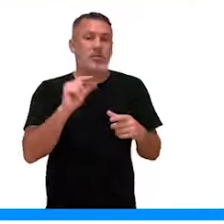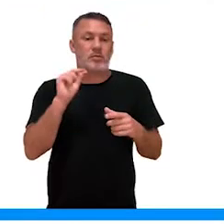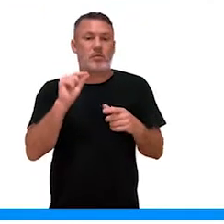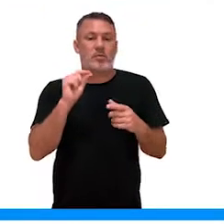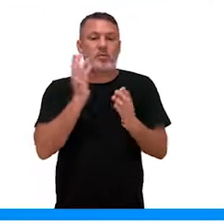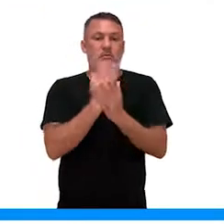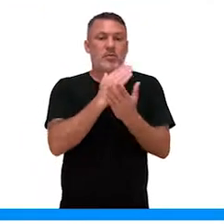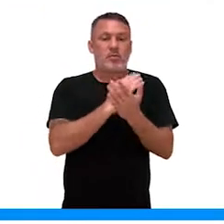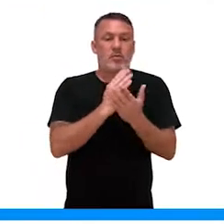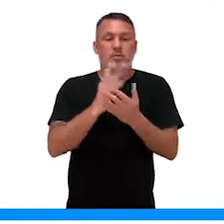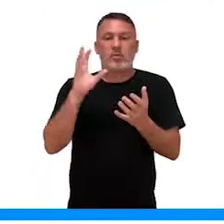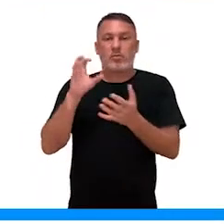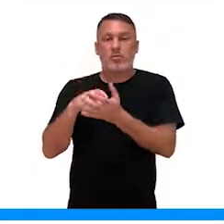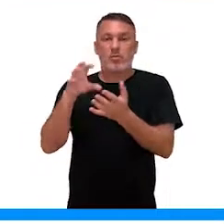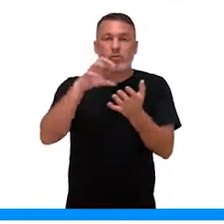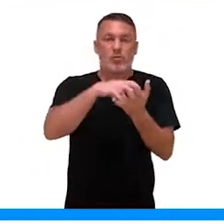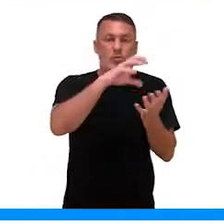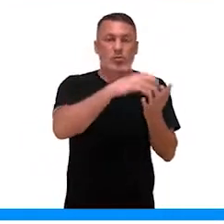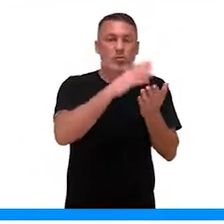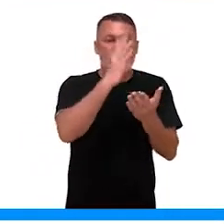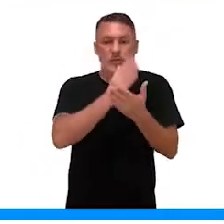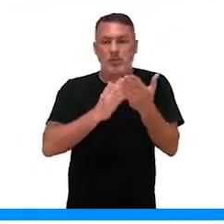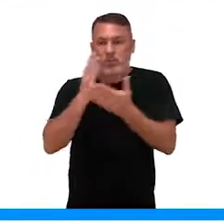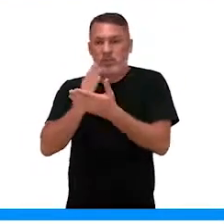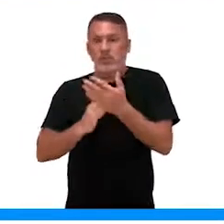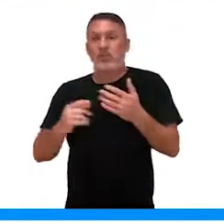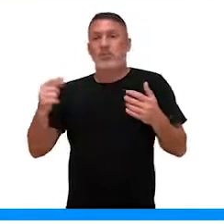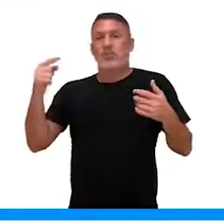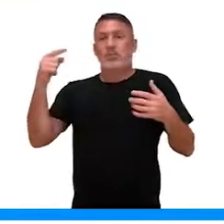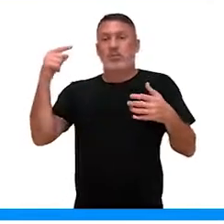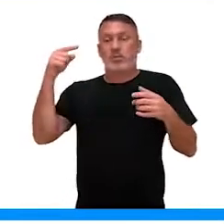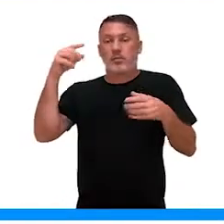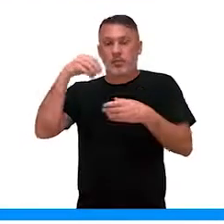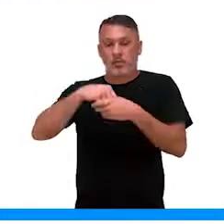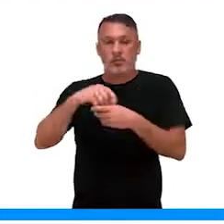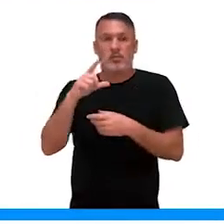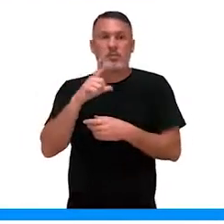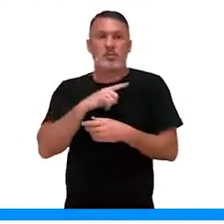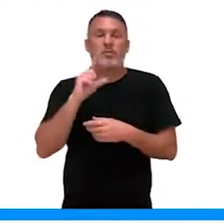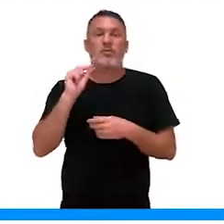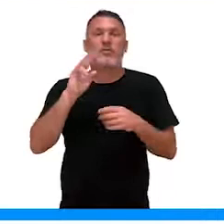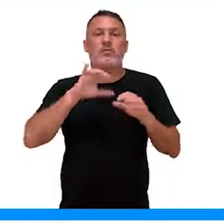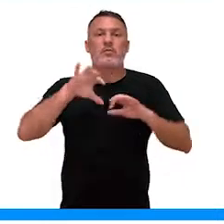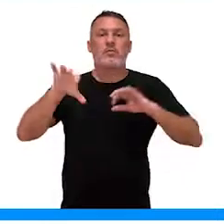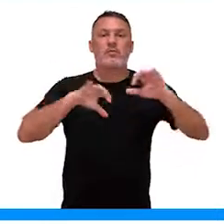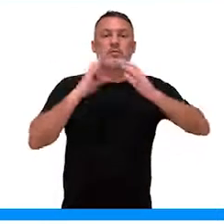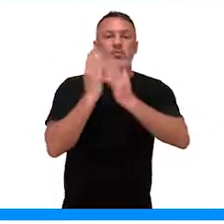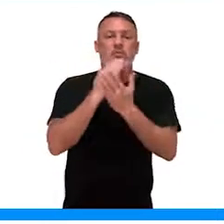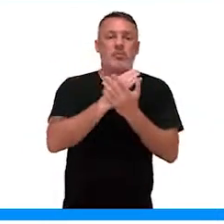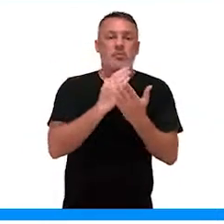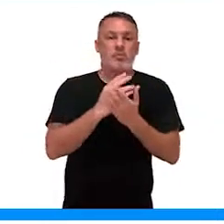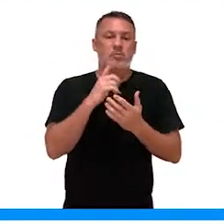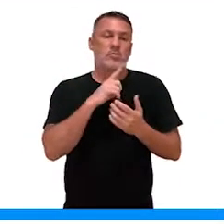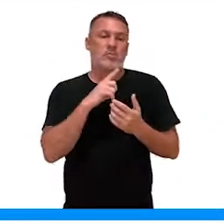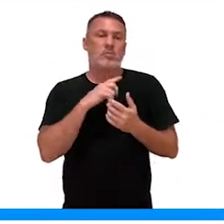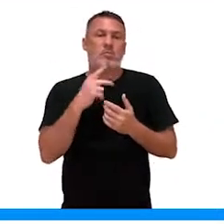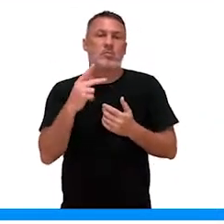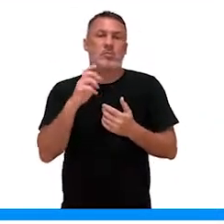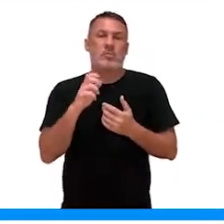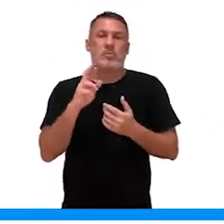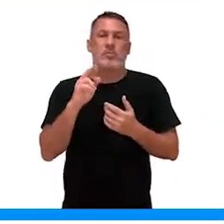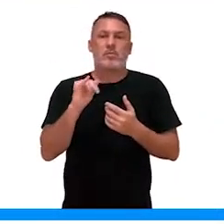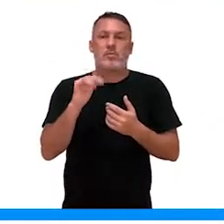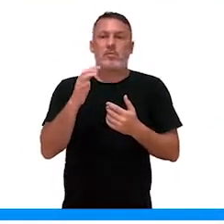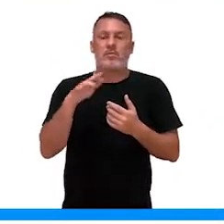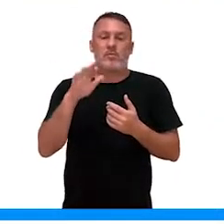dos núcleos ali no meio e eles que vão se dividindo na periferia. A gente não vai ter uma